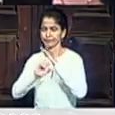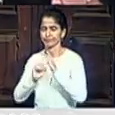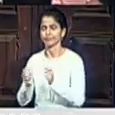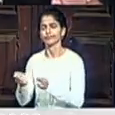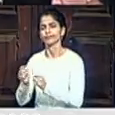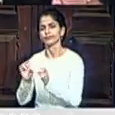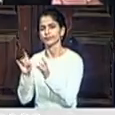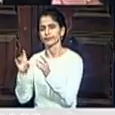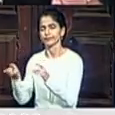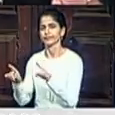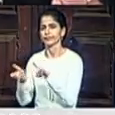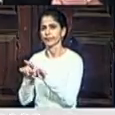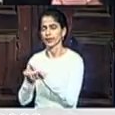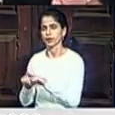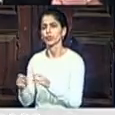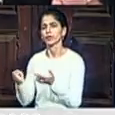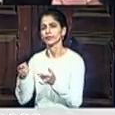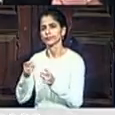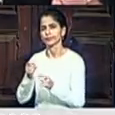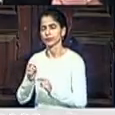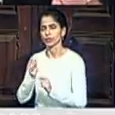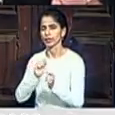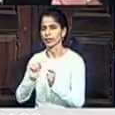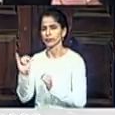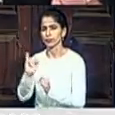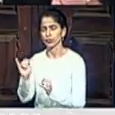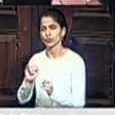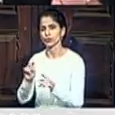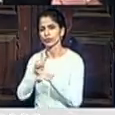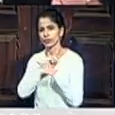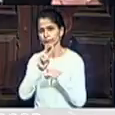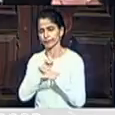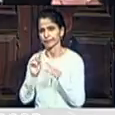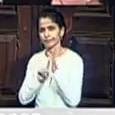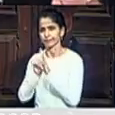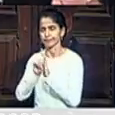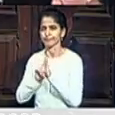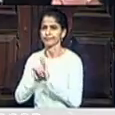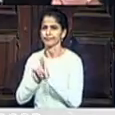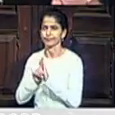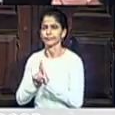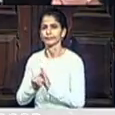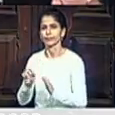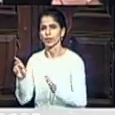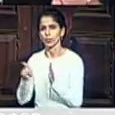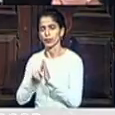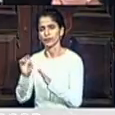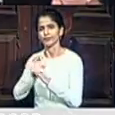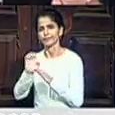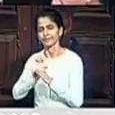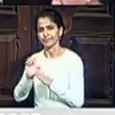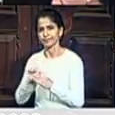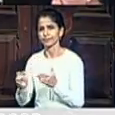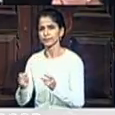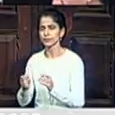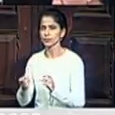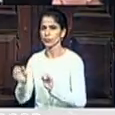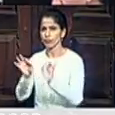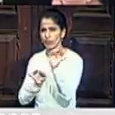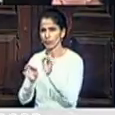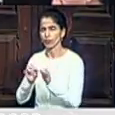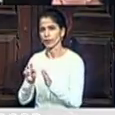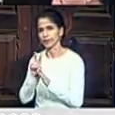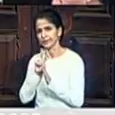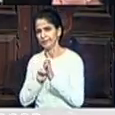Tributação, Controle da Arrecadação Estadual e de Fiscalização dos Tributos Estaduais e de Orçamentos,